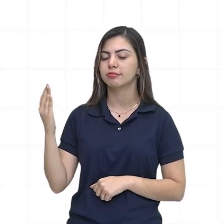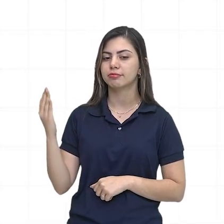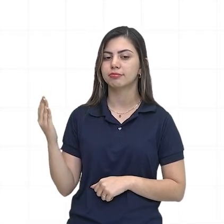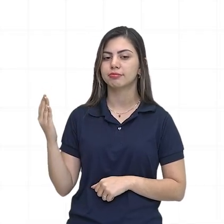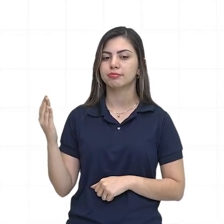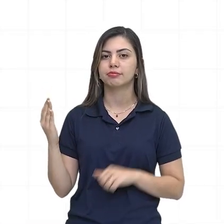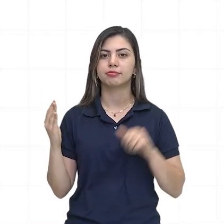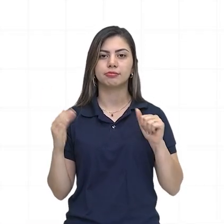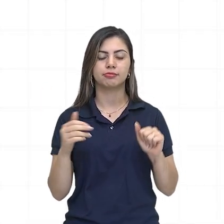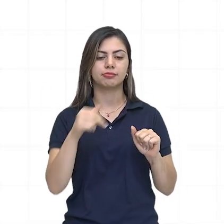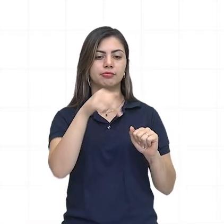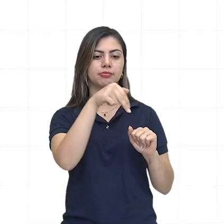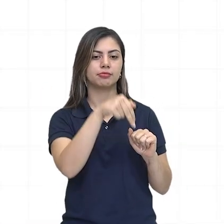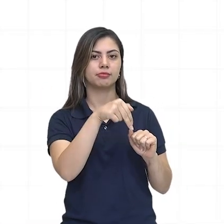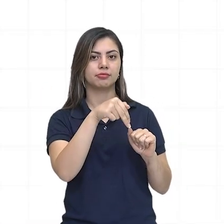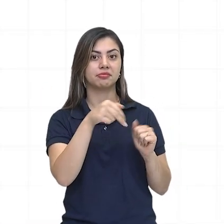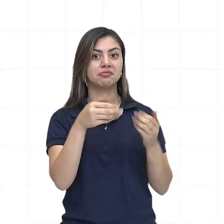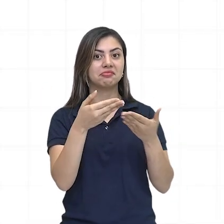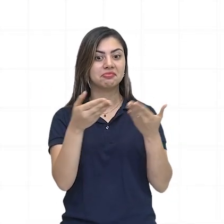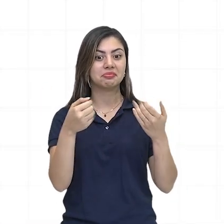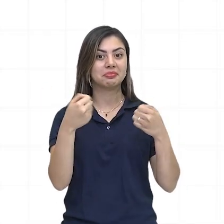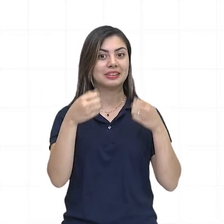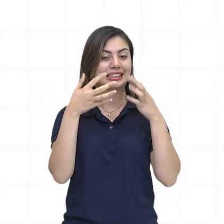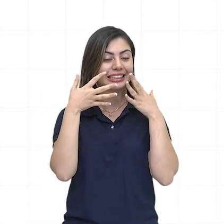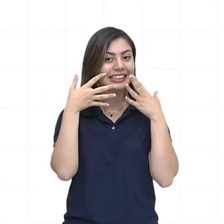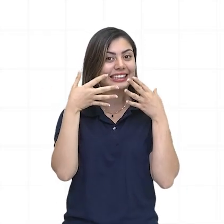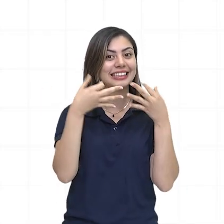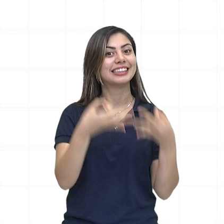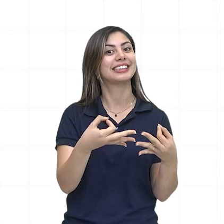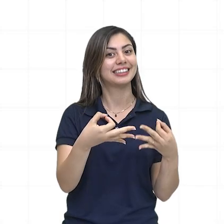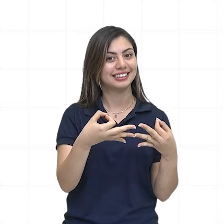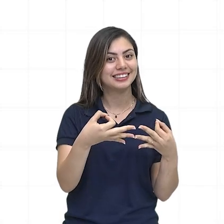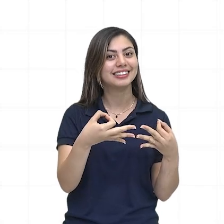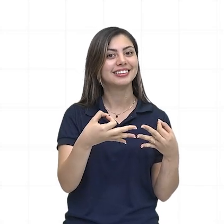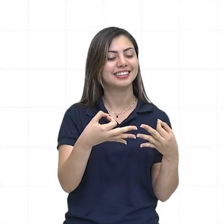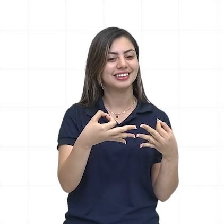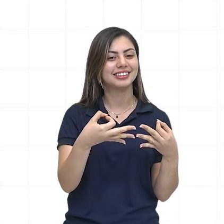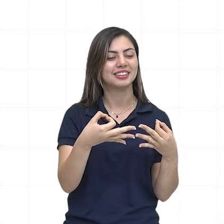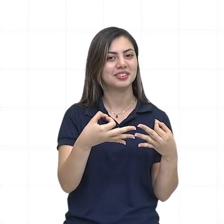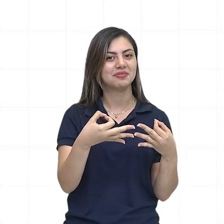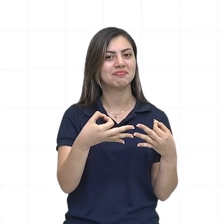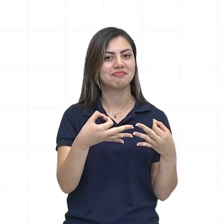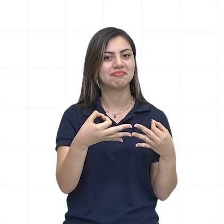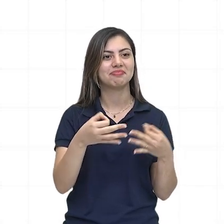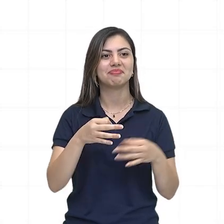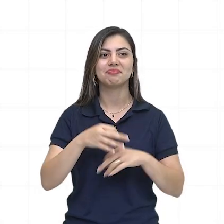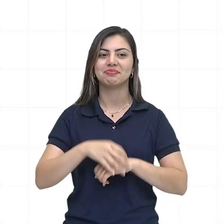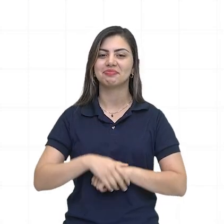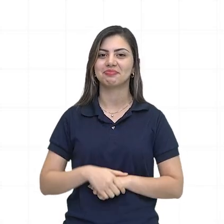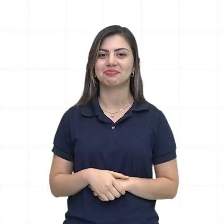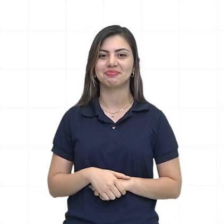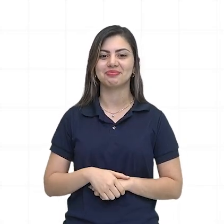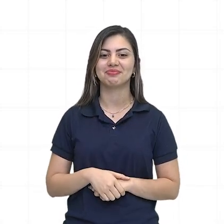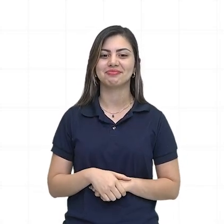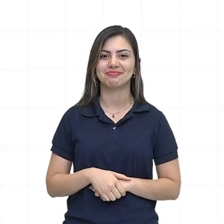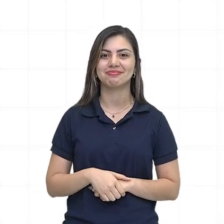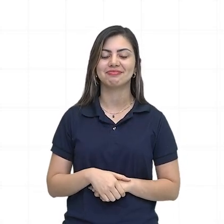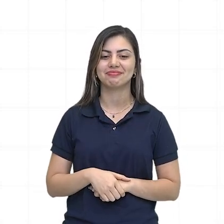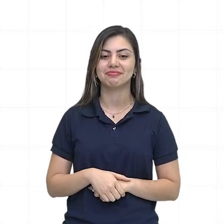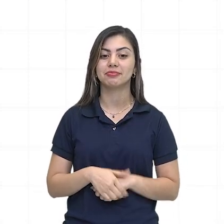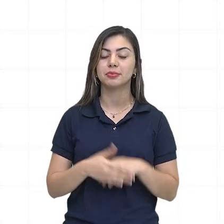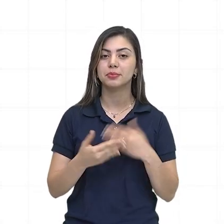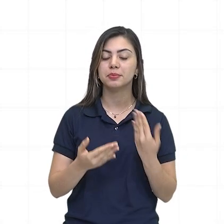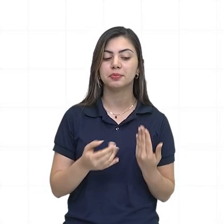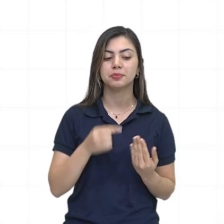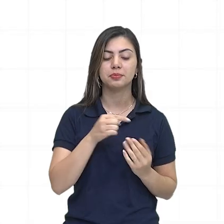então, o olho nisso aqui, olha lá o olho, ó, o